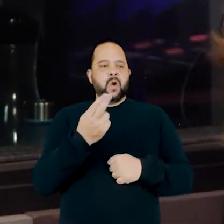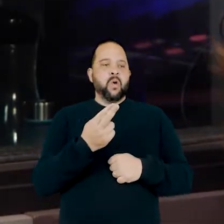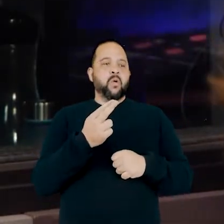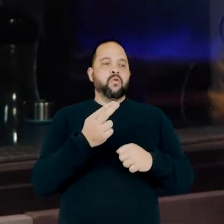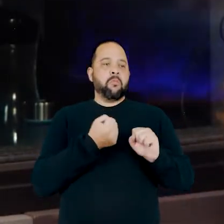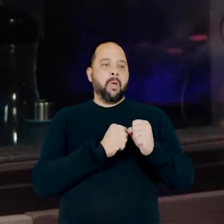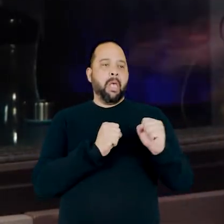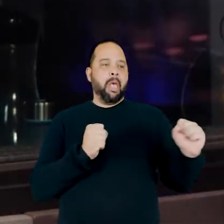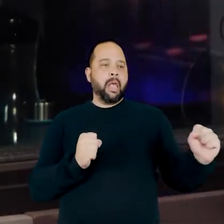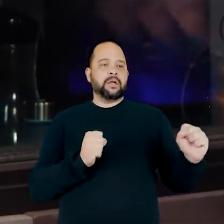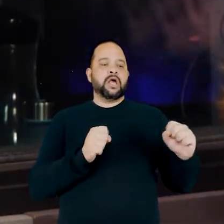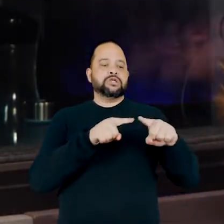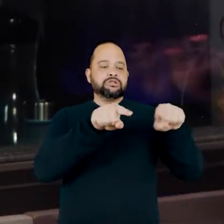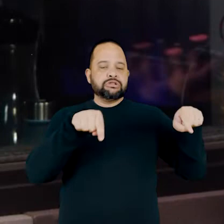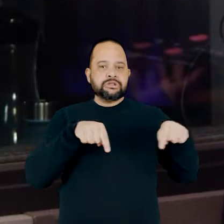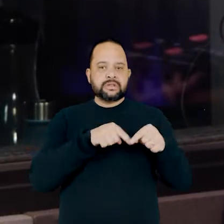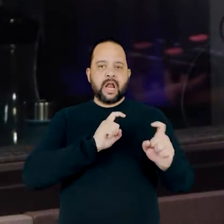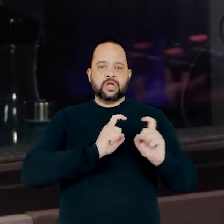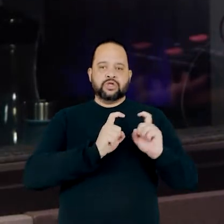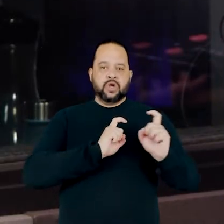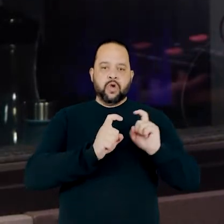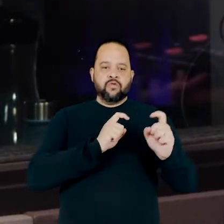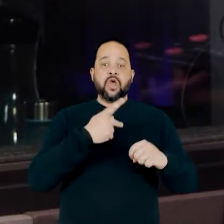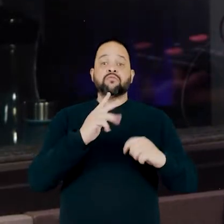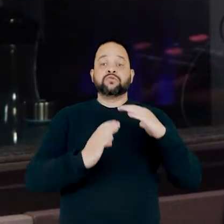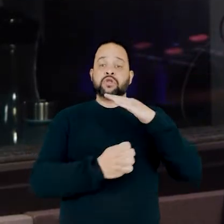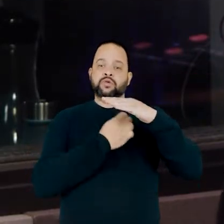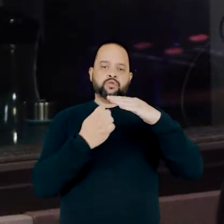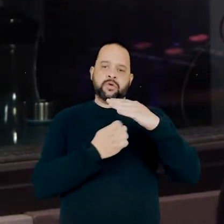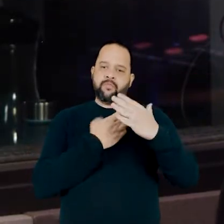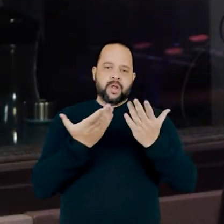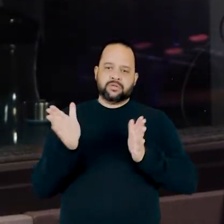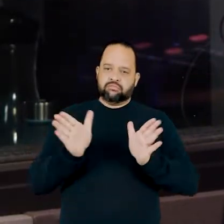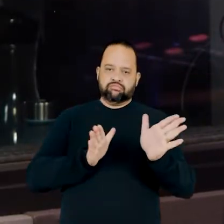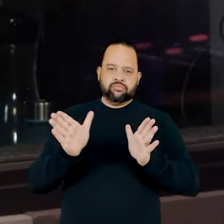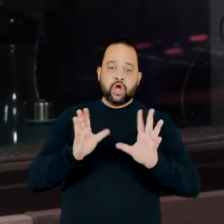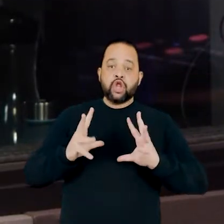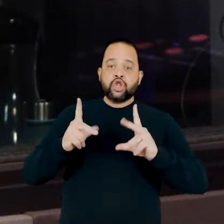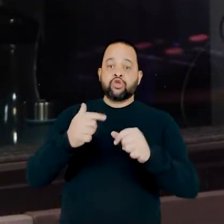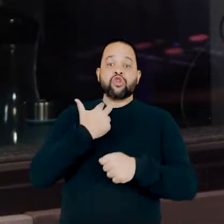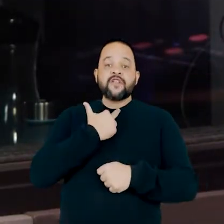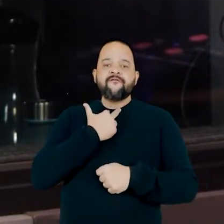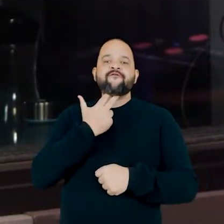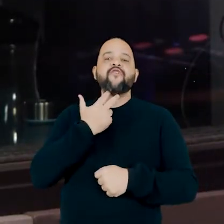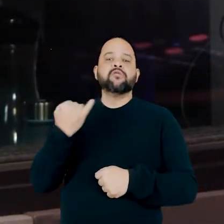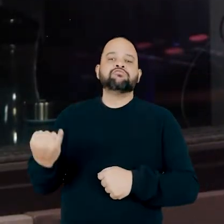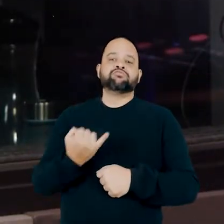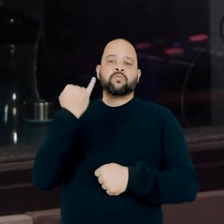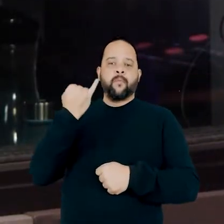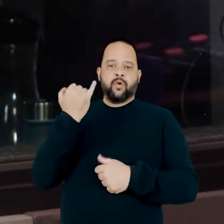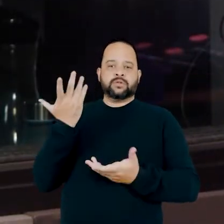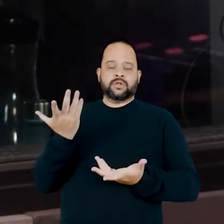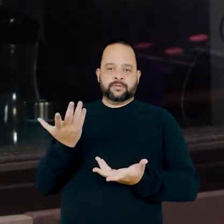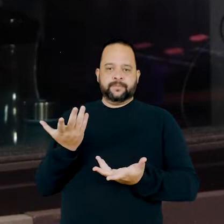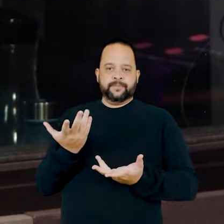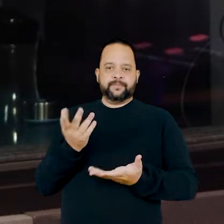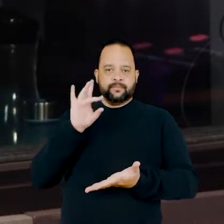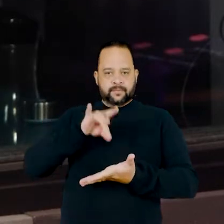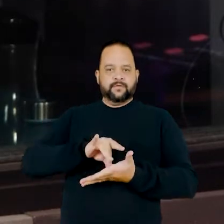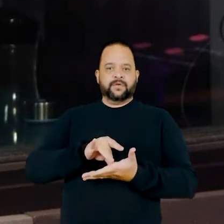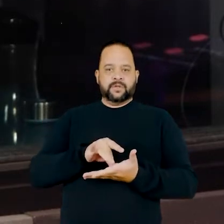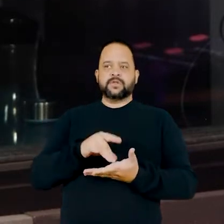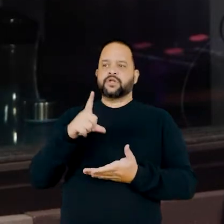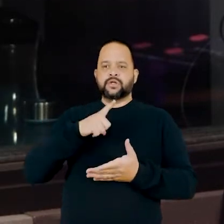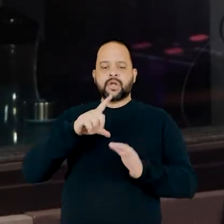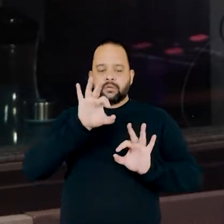de boardroom da sua companhia, né? Toda voz importa, né? Então, sim, a gente faz um trabalho